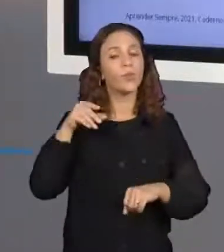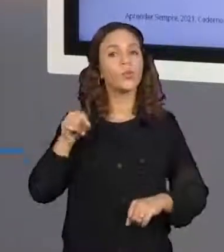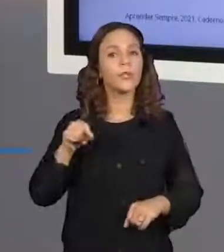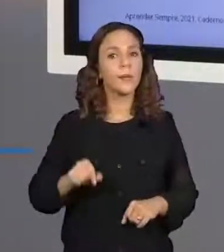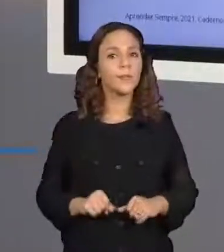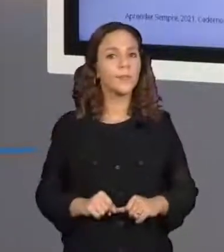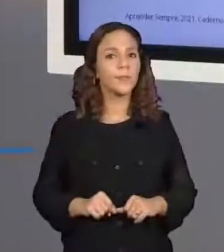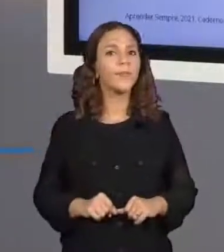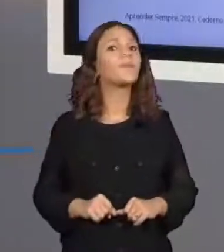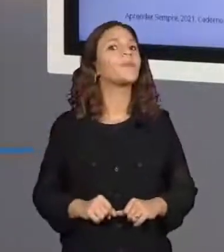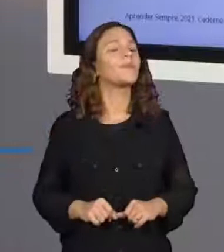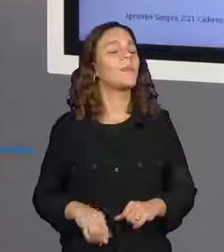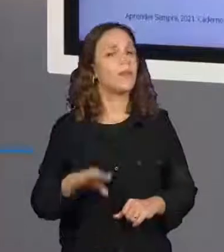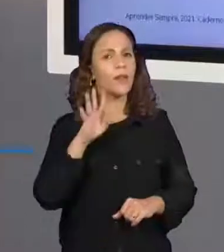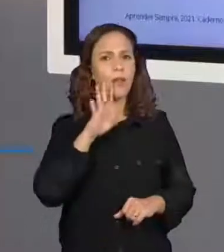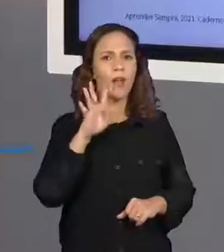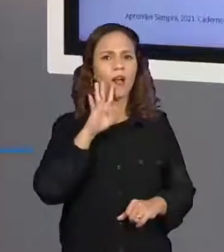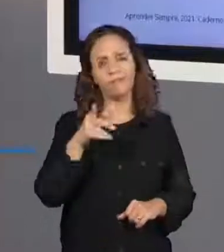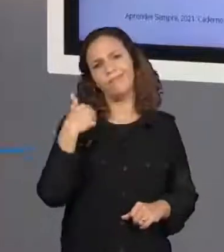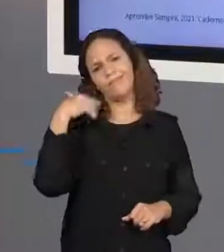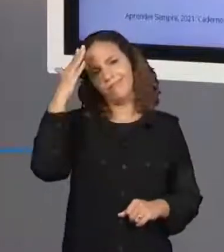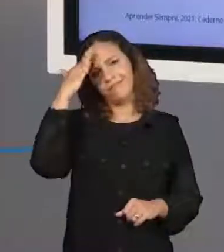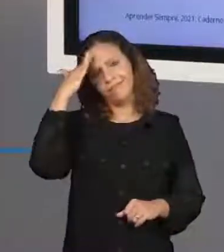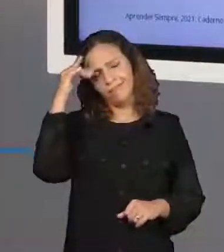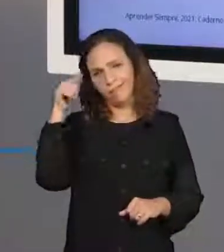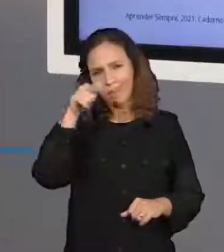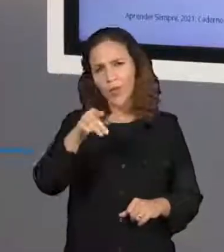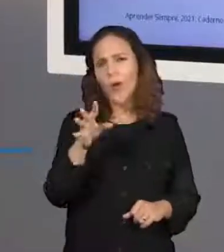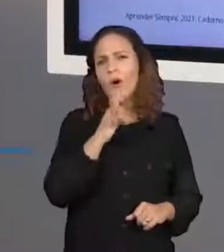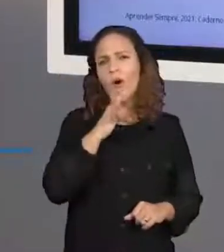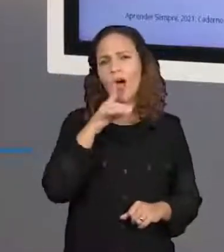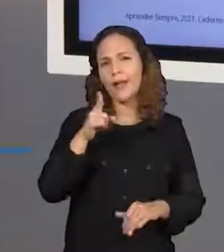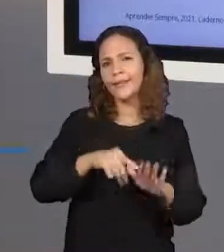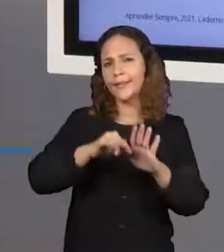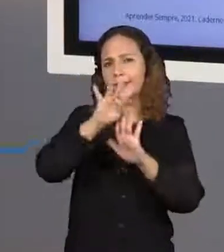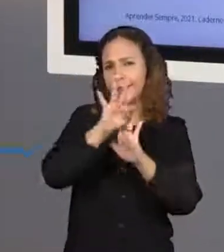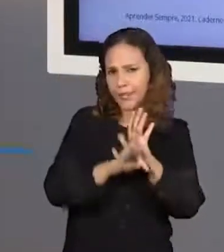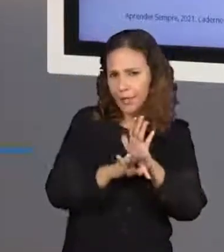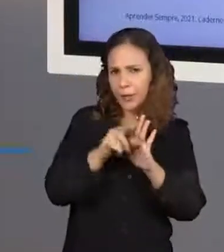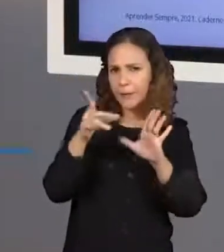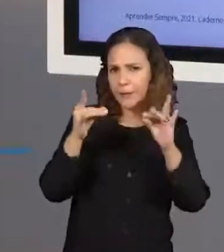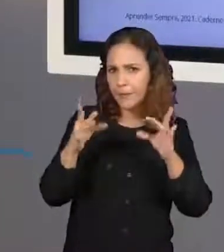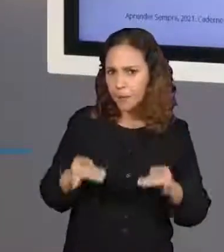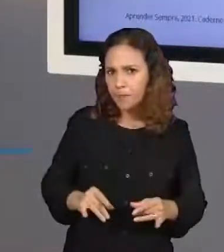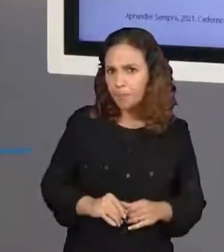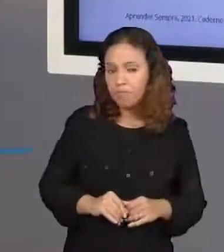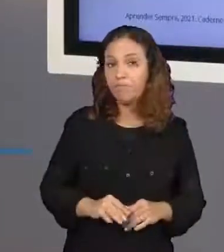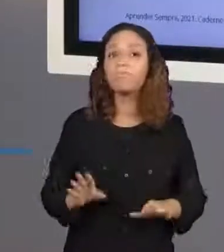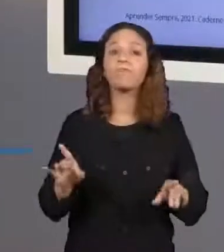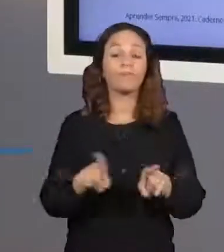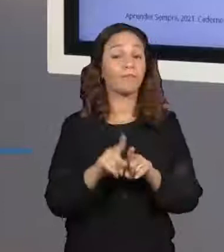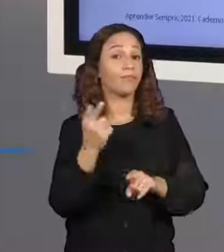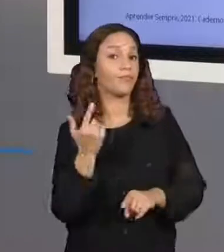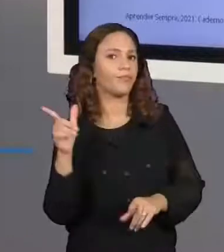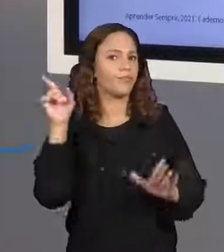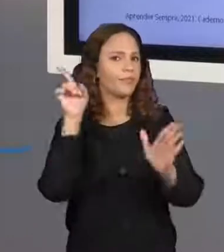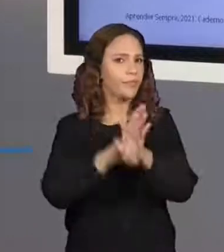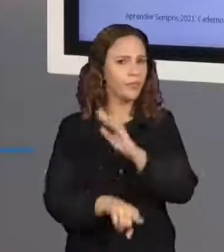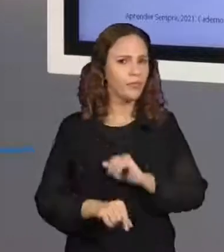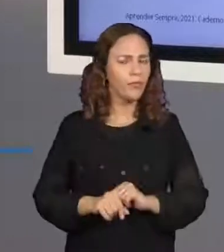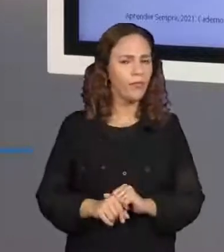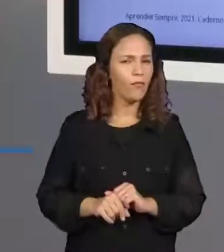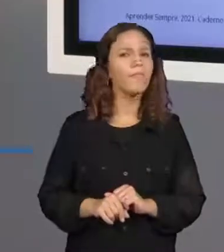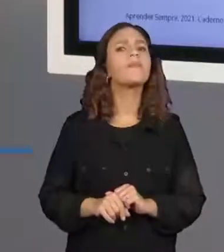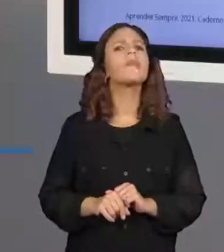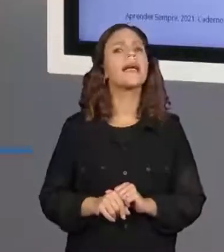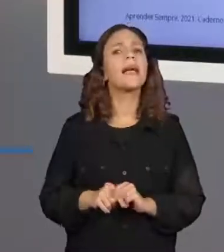Legal, hein? Eu tenho certeza que vocês conhecem a importância deste gênero. E aí, pensando também, outro questionamento, pensando